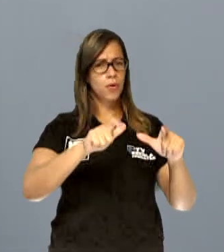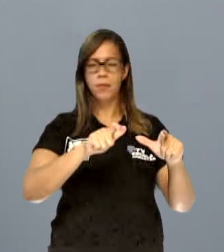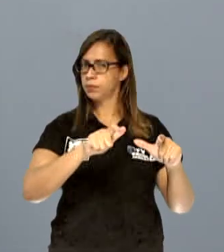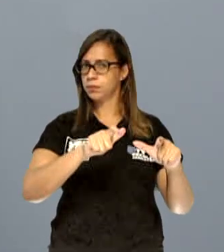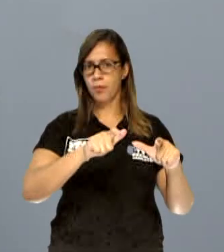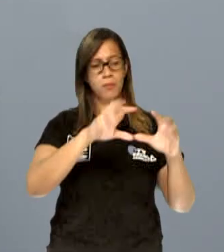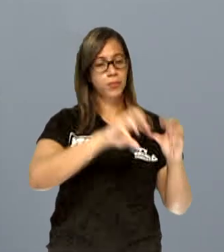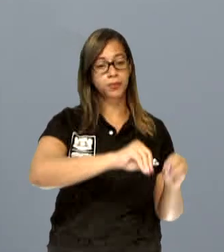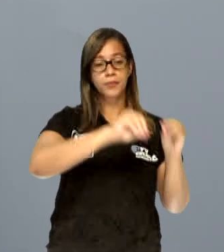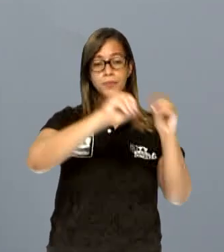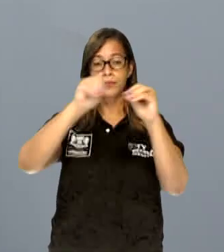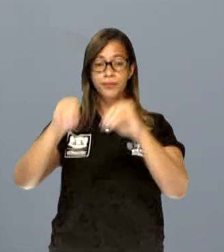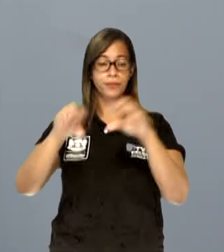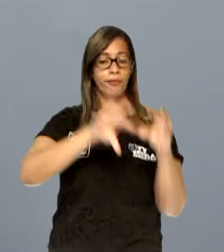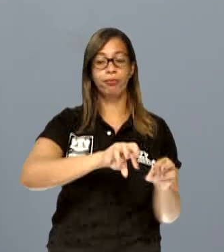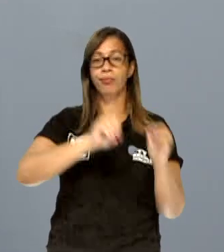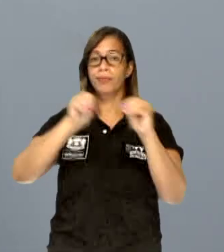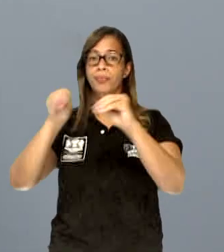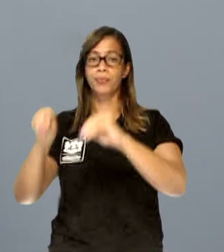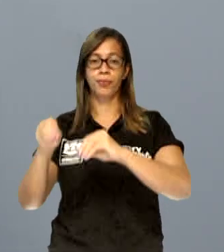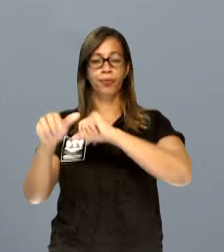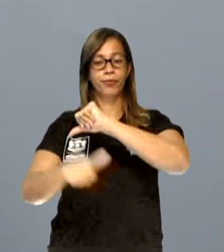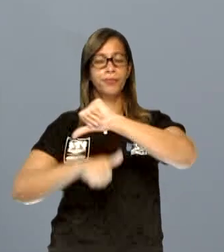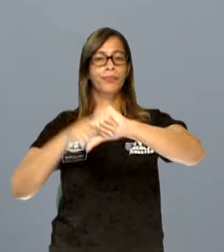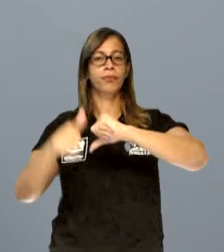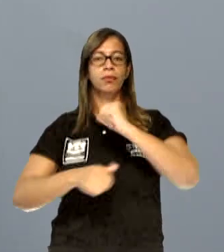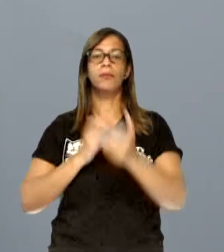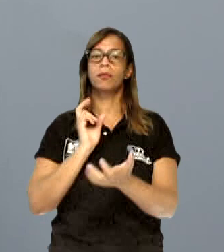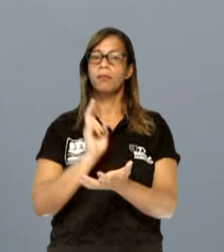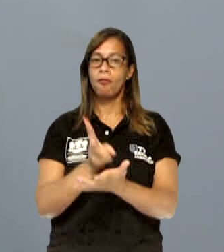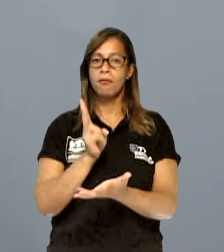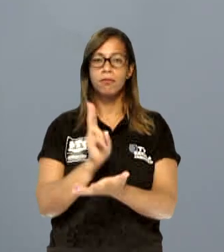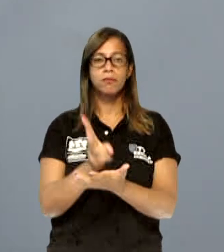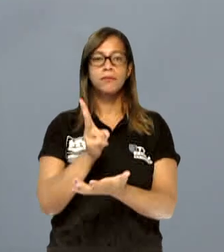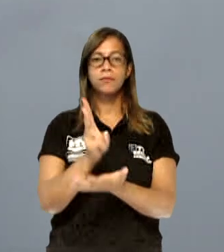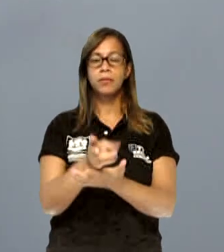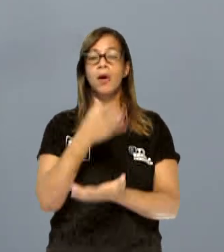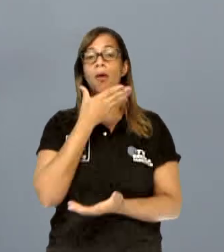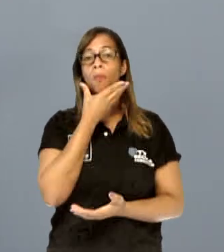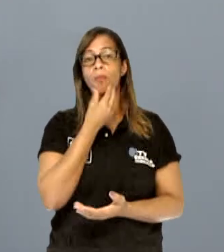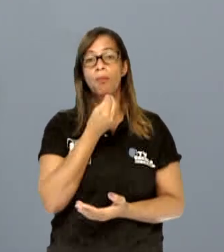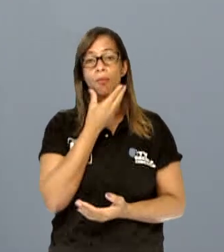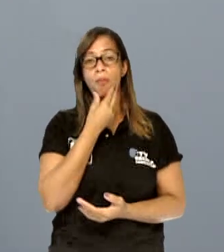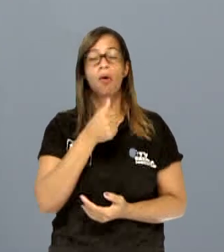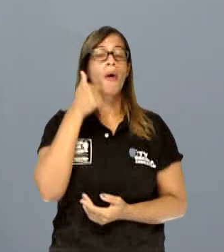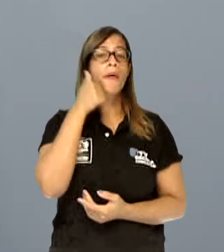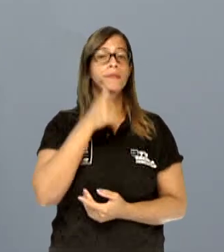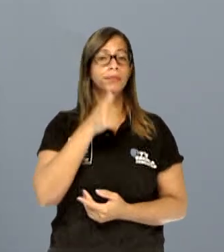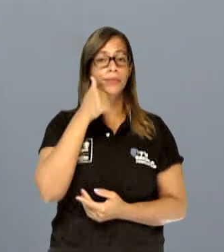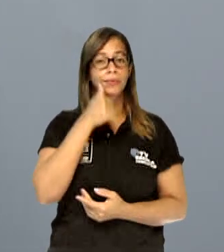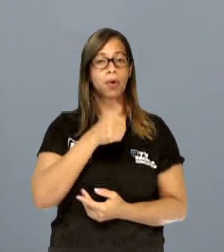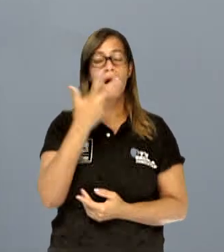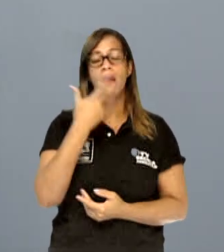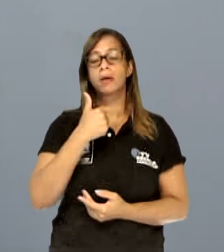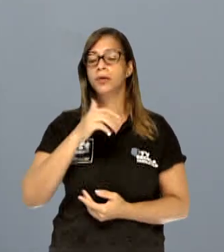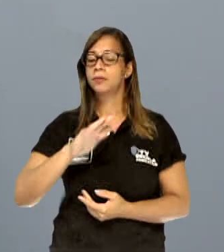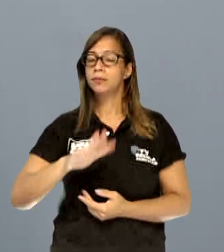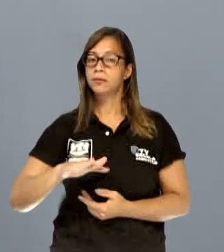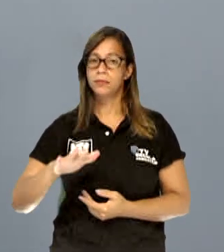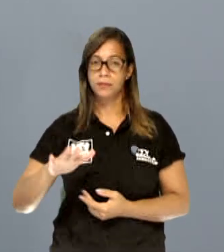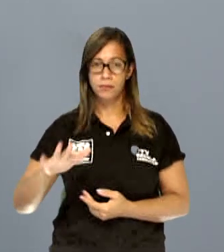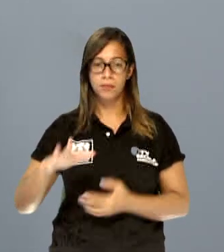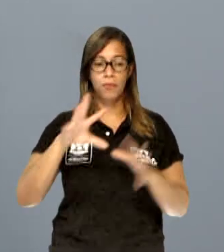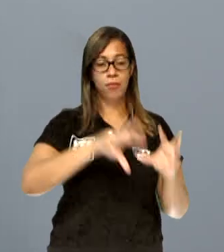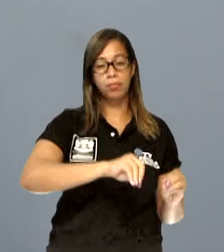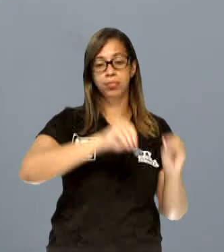ou seja, não tinham habitação fixa. Tanto homens, quanto mulheres, quanto crianças, eles